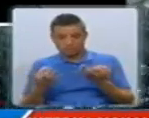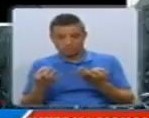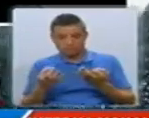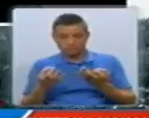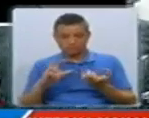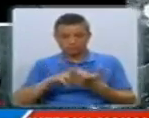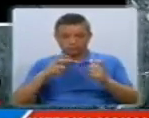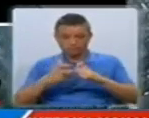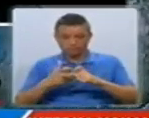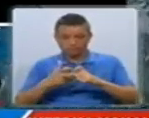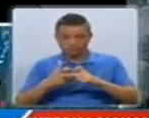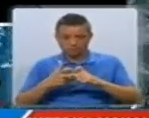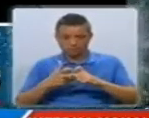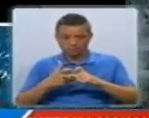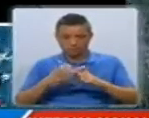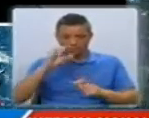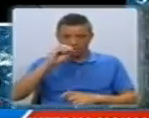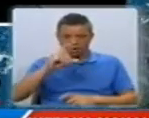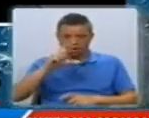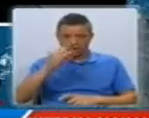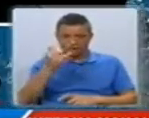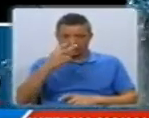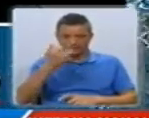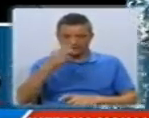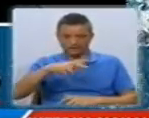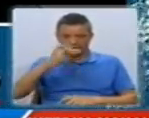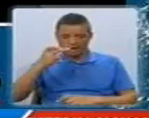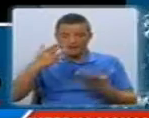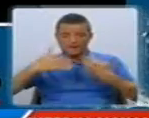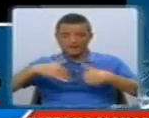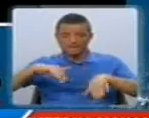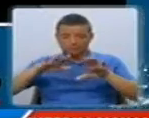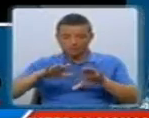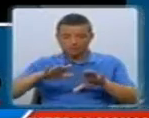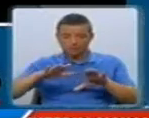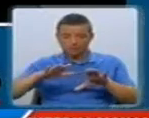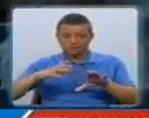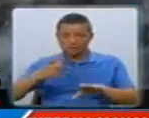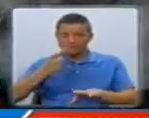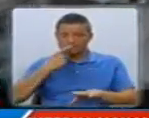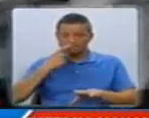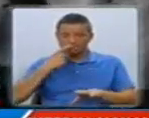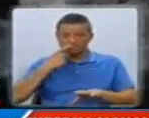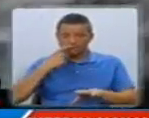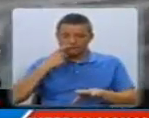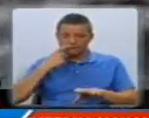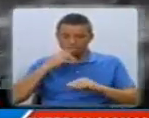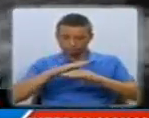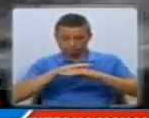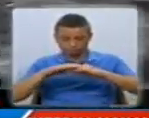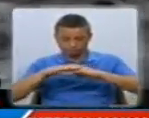problema? O problema chama-se olivina, que não existe praticamente em nenhuma das rochas que encontramos à superfície de